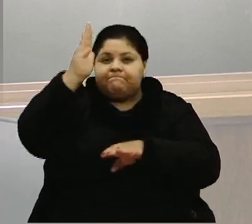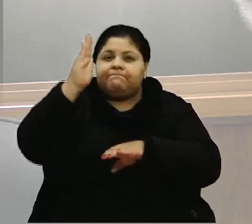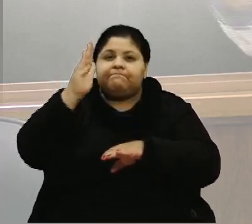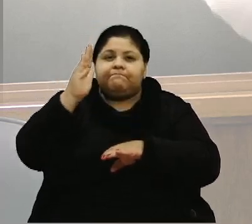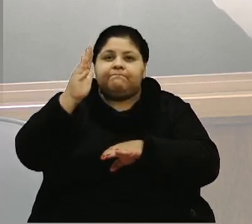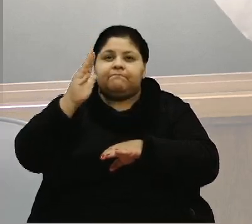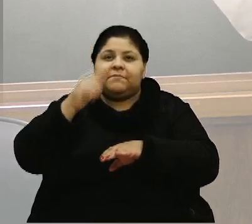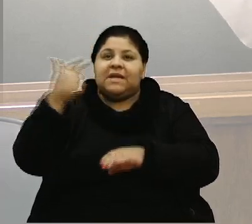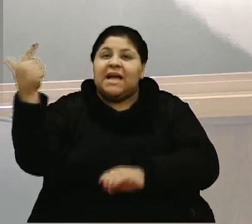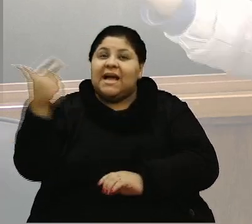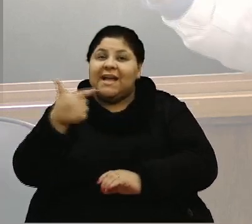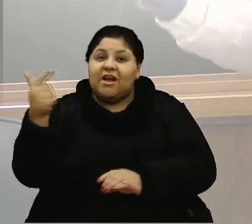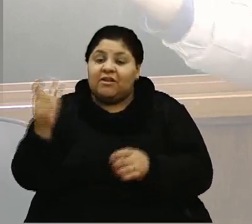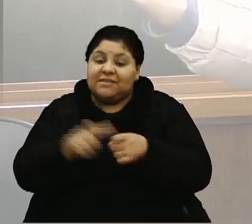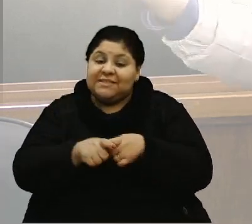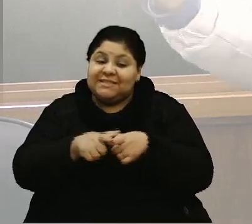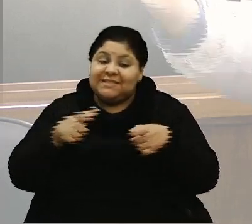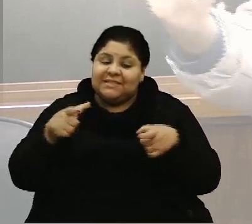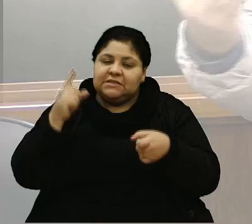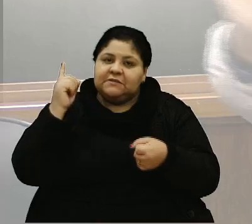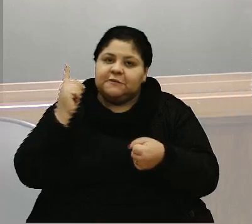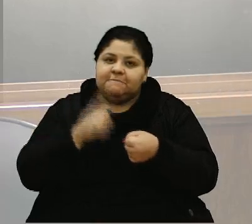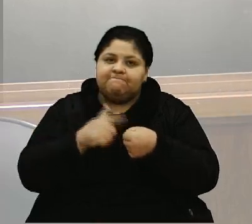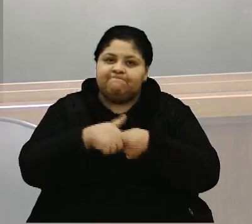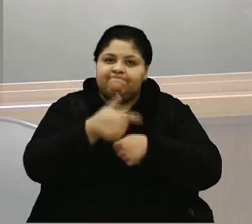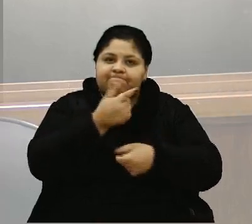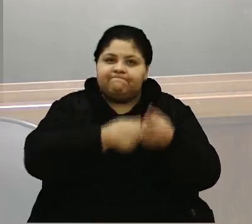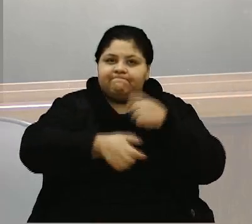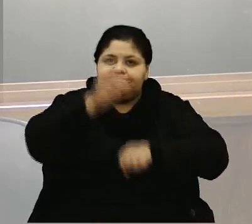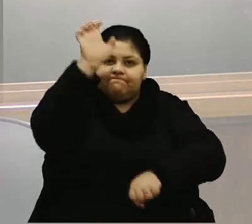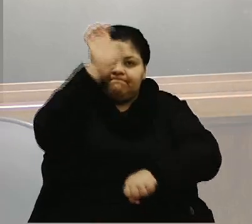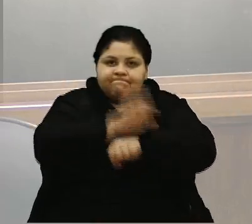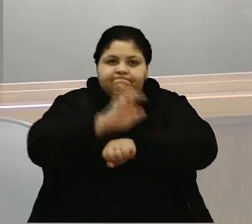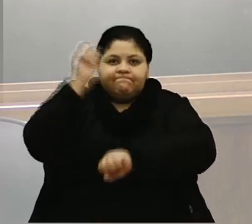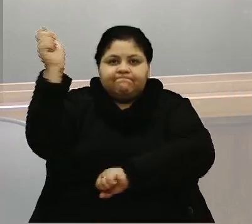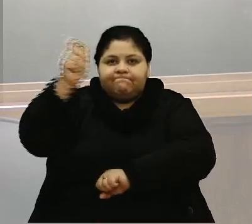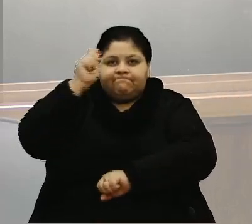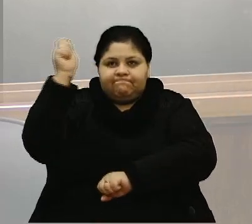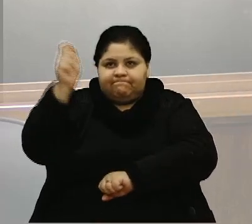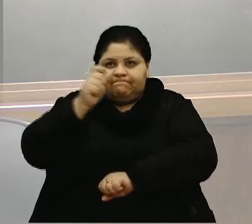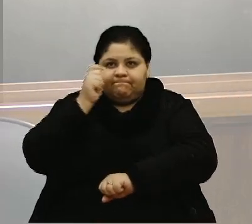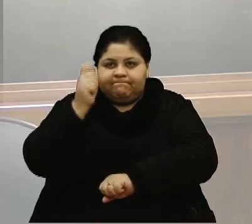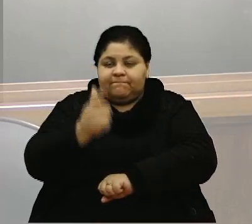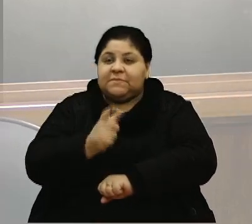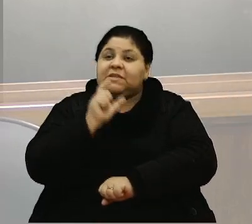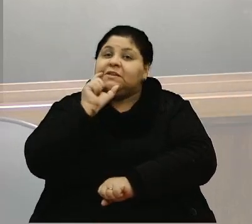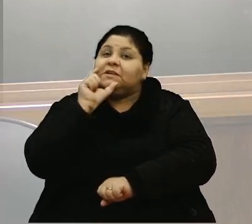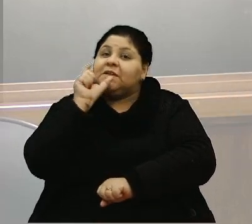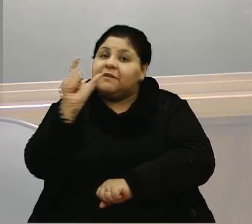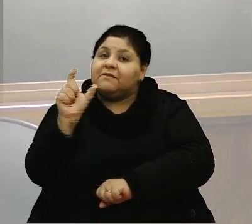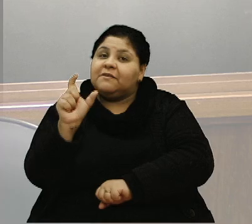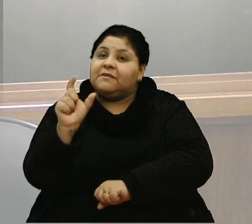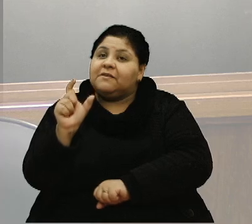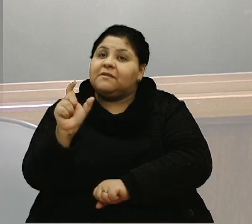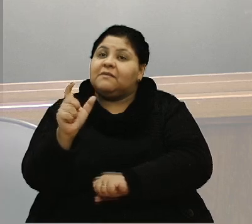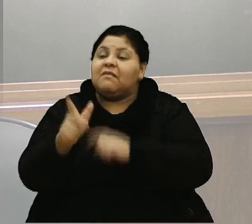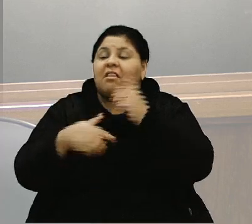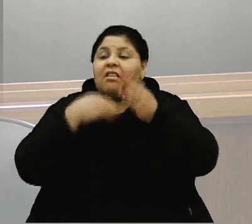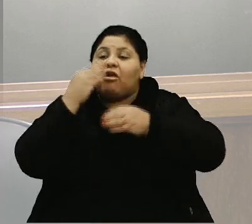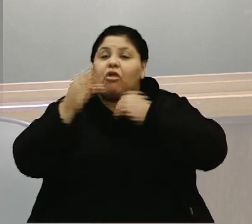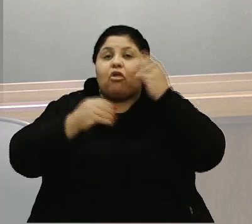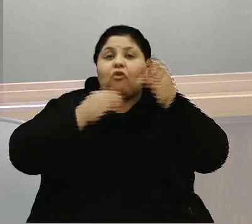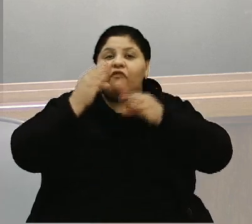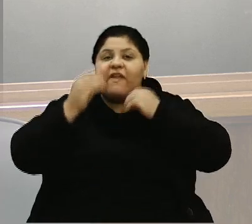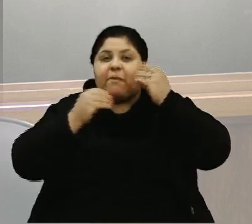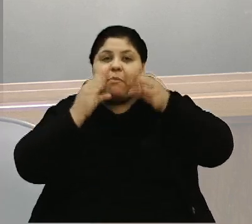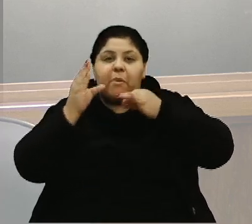a segunda maior cidade e economia do estado do Rio Grande do Sul. Palavra e conversa mole não